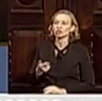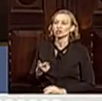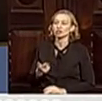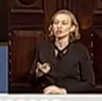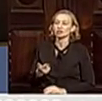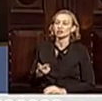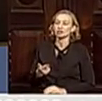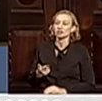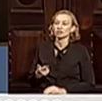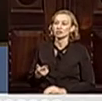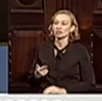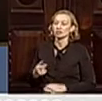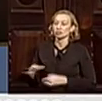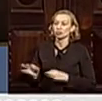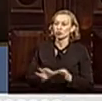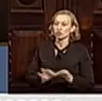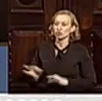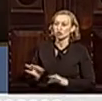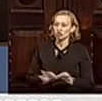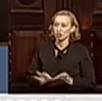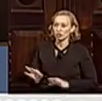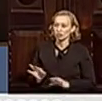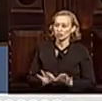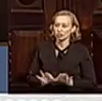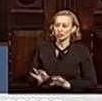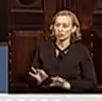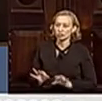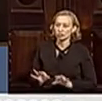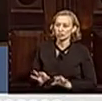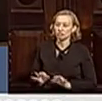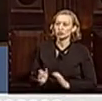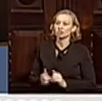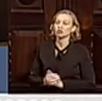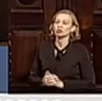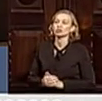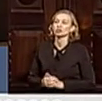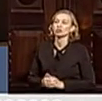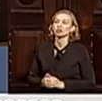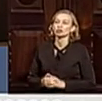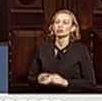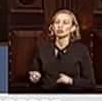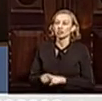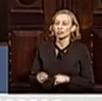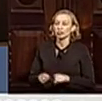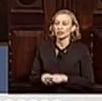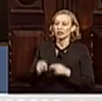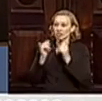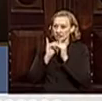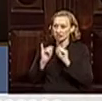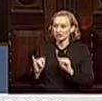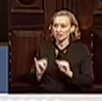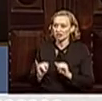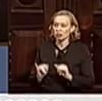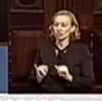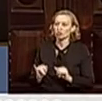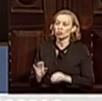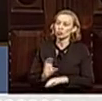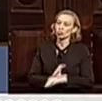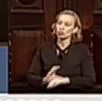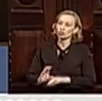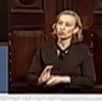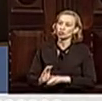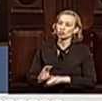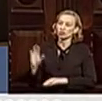com a coordenação do projeto que está preparada para tal. Também aproveito para informar que o concurso da bandeira do Parlamento